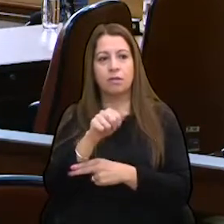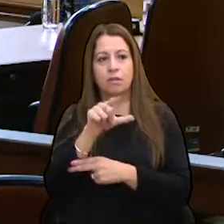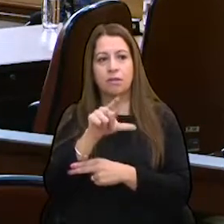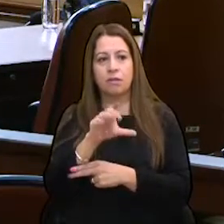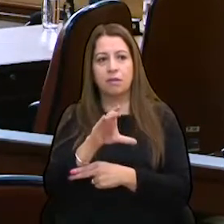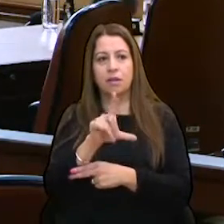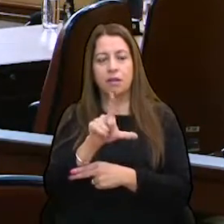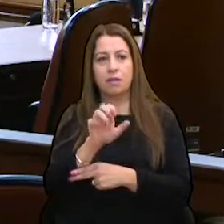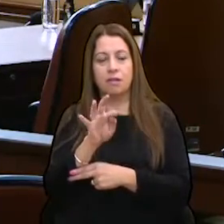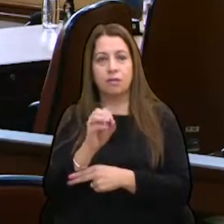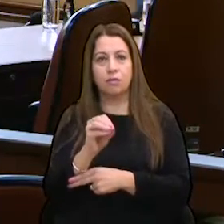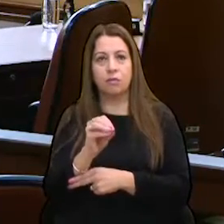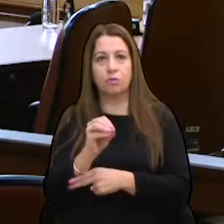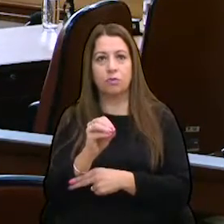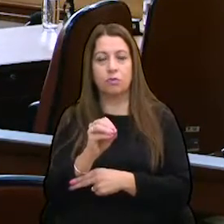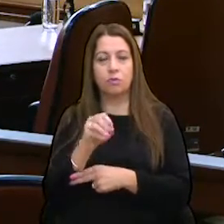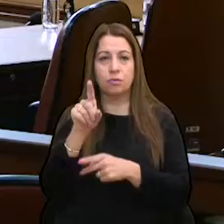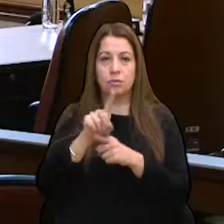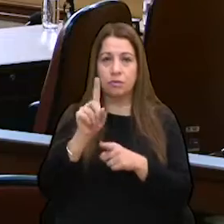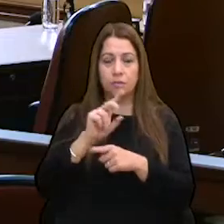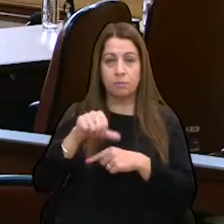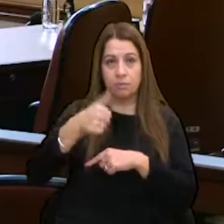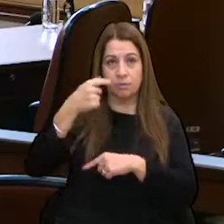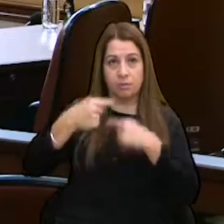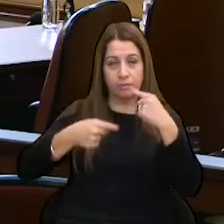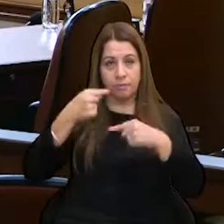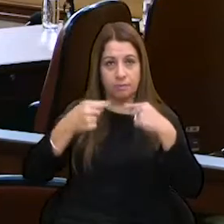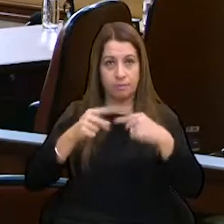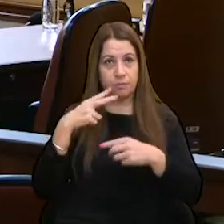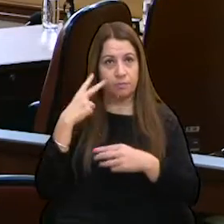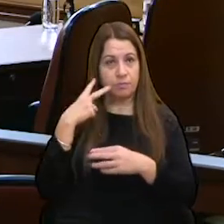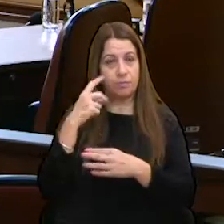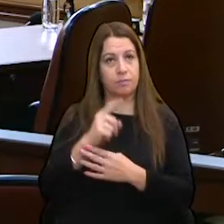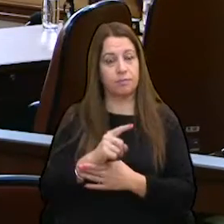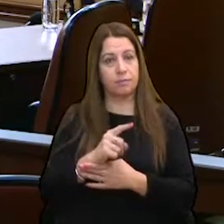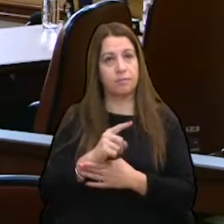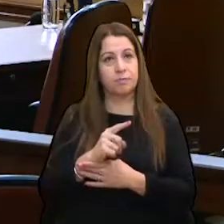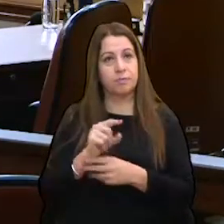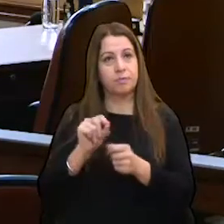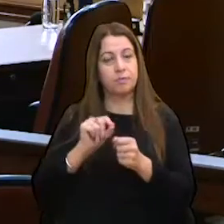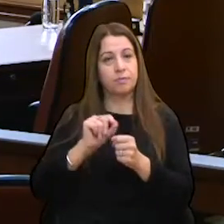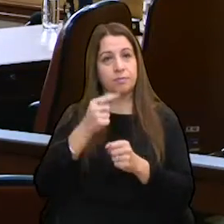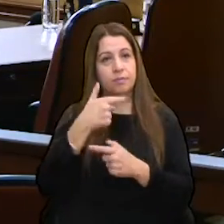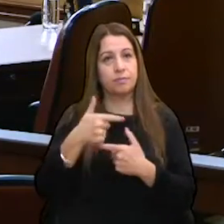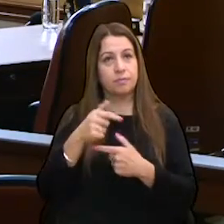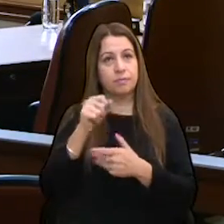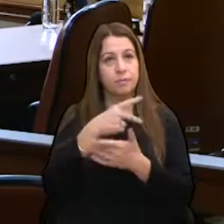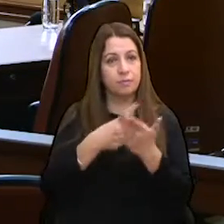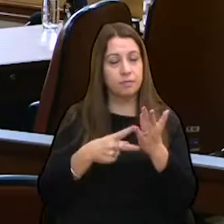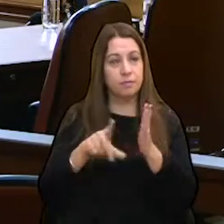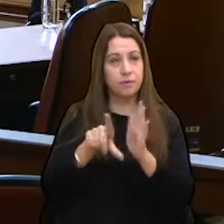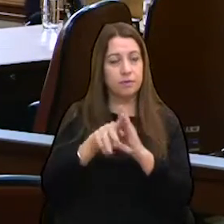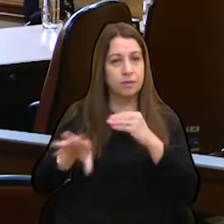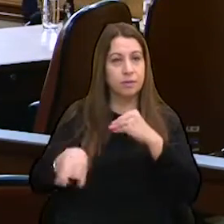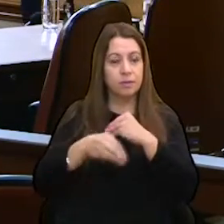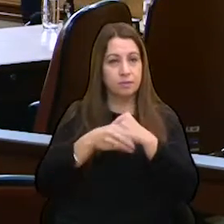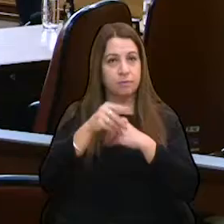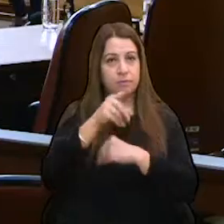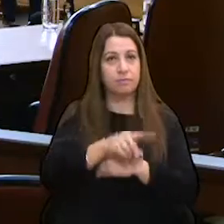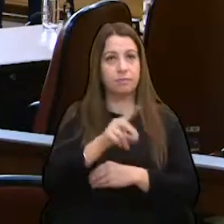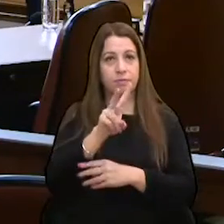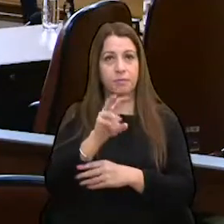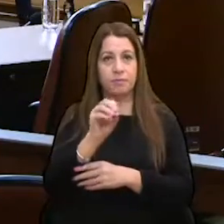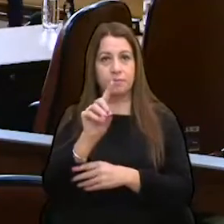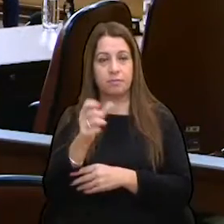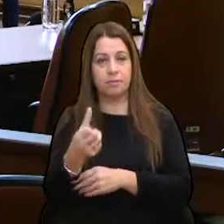Alberto Boldo. Em primeira discussão, os vereadores deverão falar sobre o projeto de lei complementar de 2016,